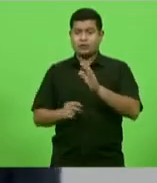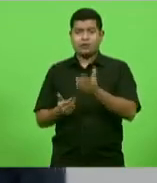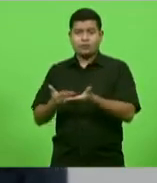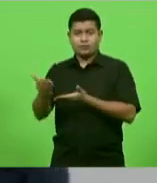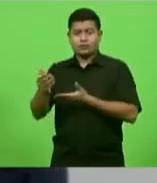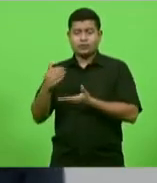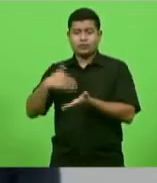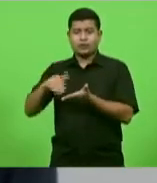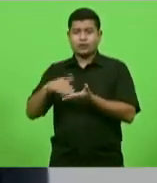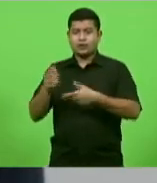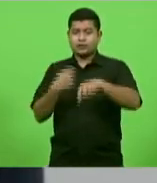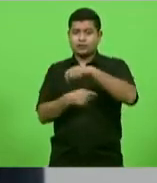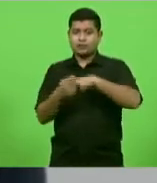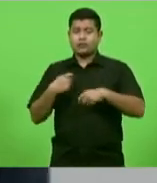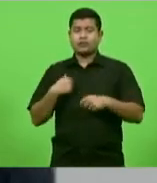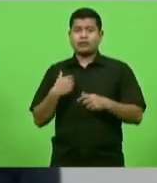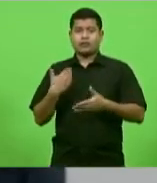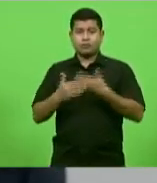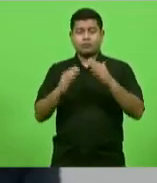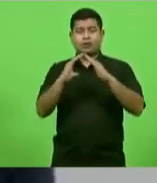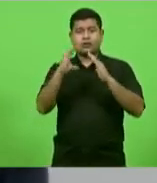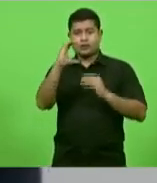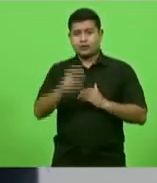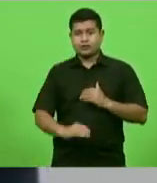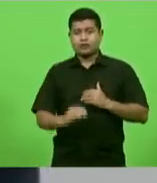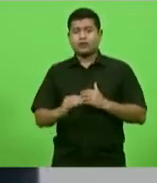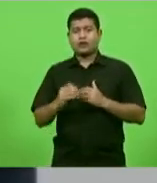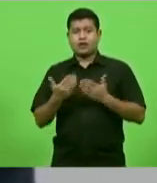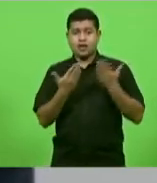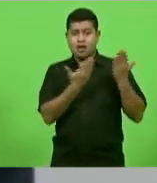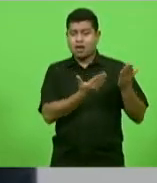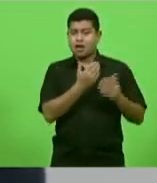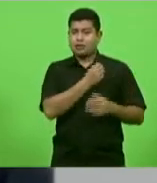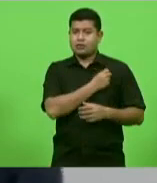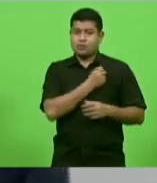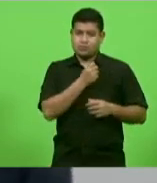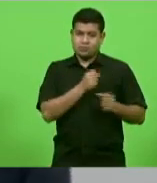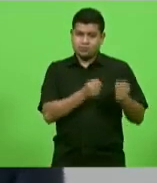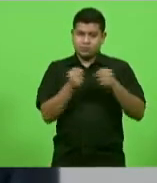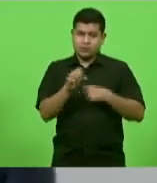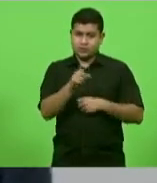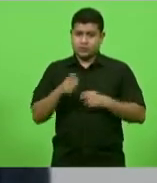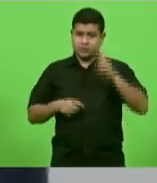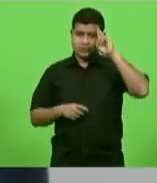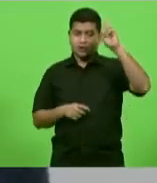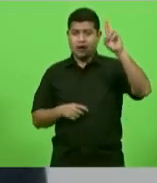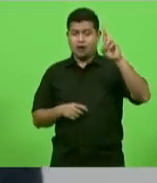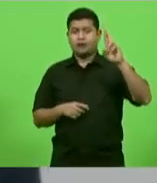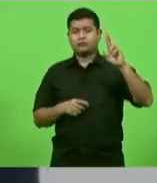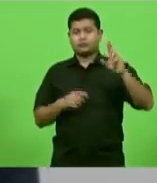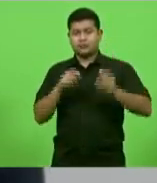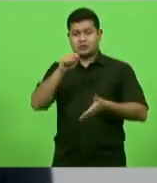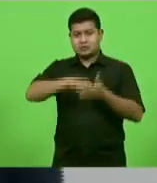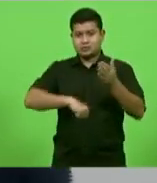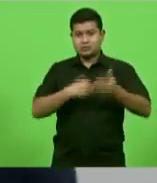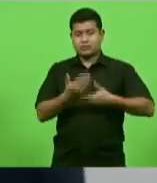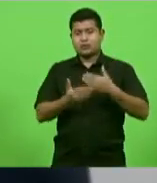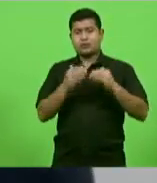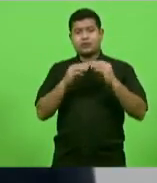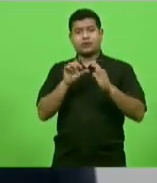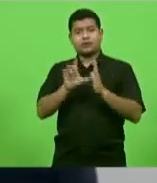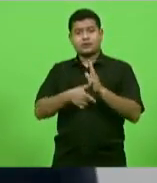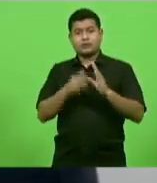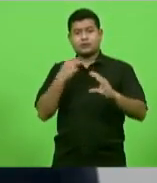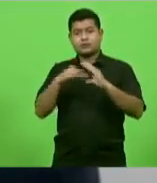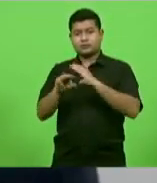Administração, passou pela Casa Civil, foi ao chefe do Poder Executivo, que, por sua vez, encaminhou à Assembleia Legislativa